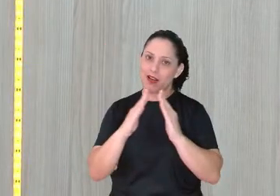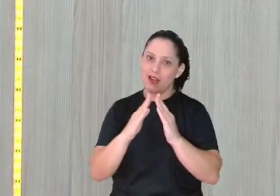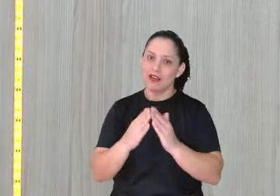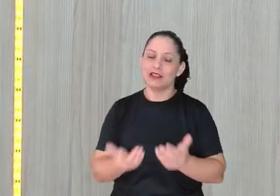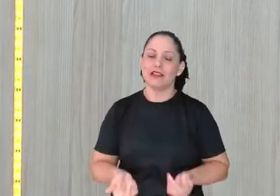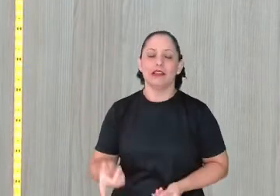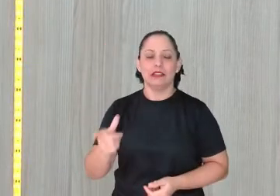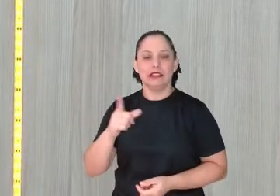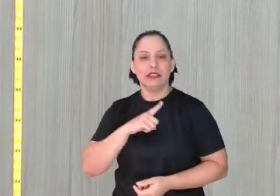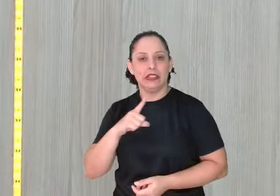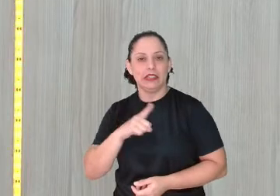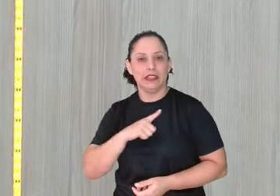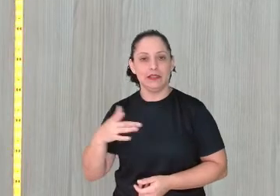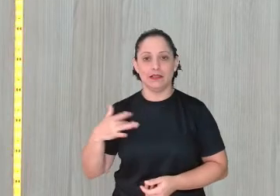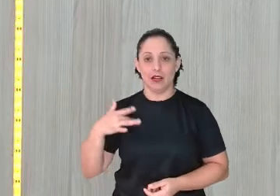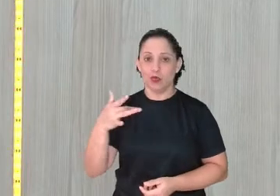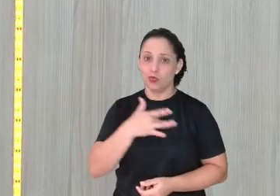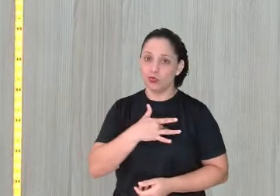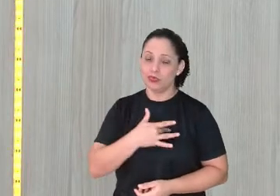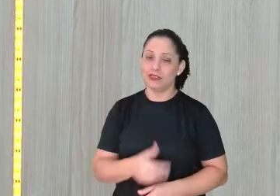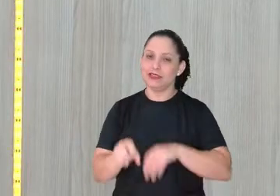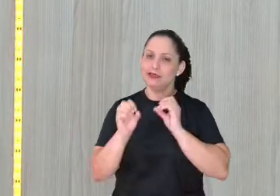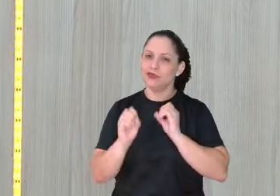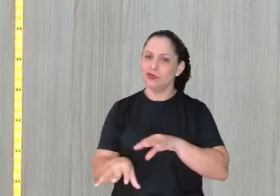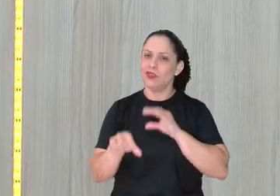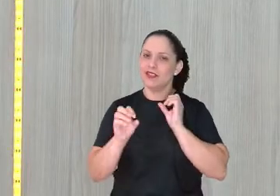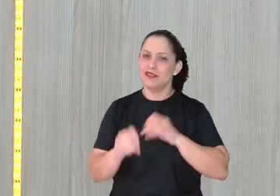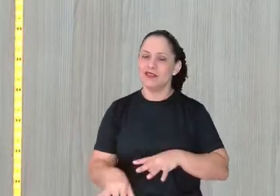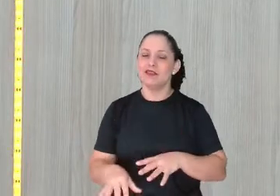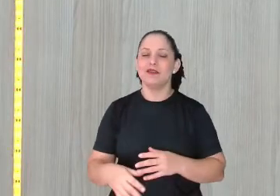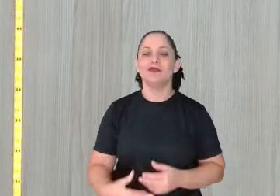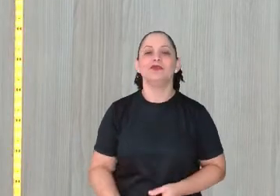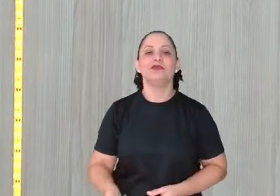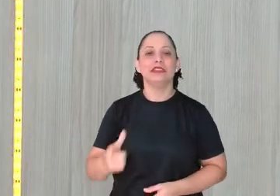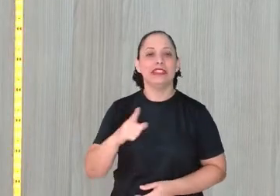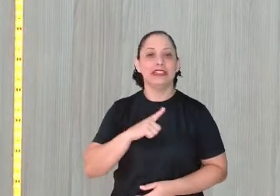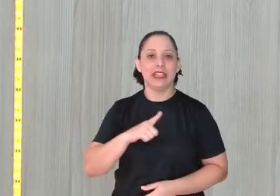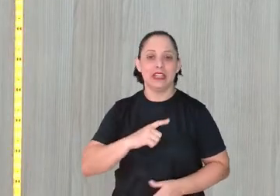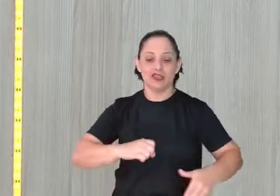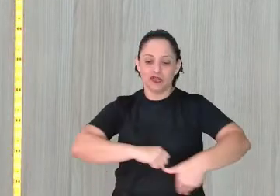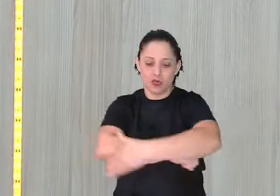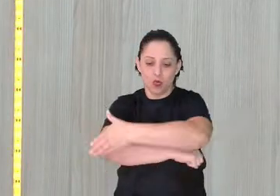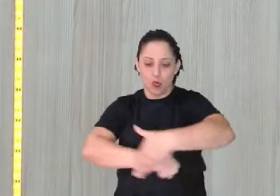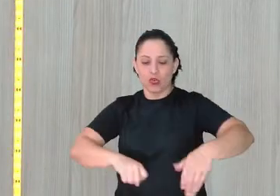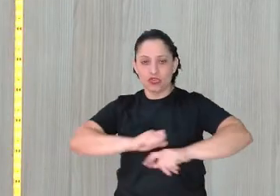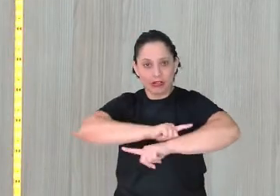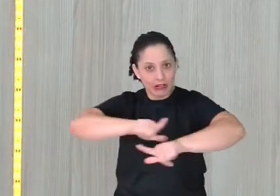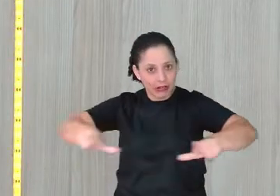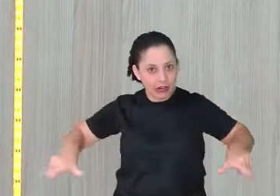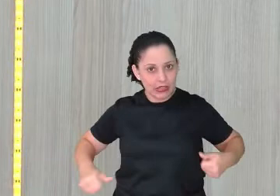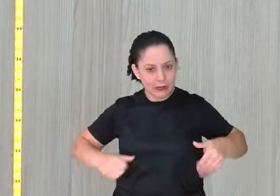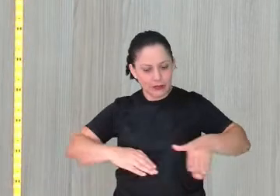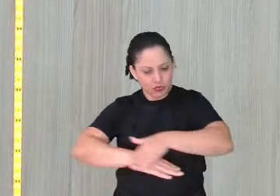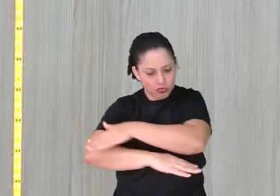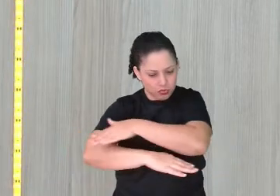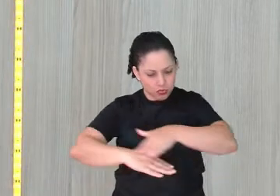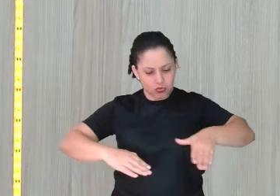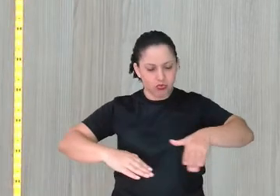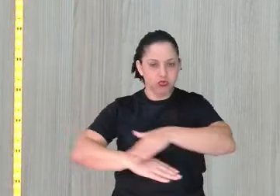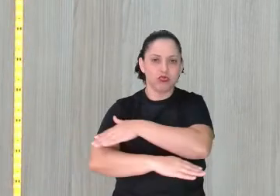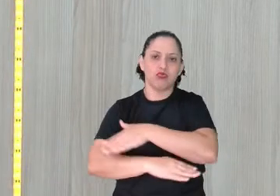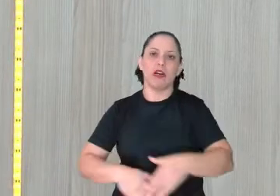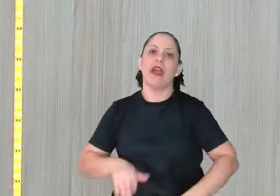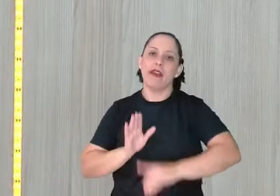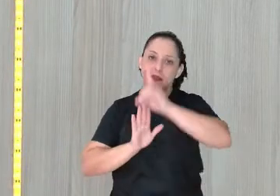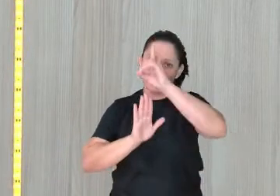uma moradia, saúde, educação, né? Saneamento básico, certo? Tudo isso é